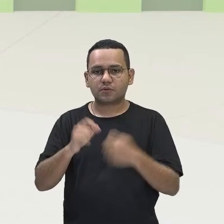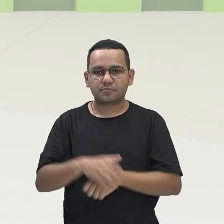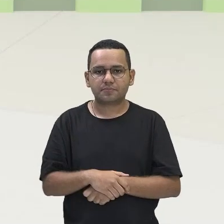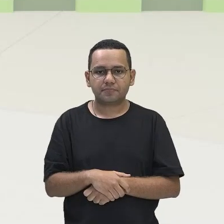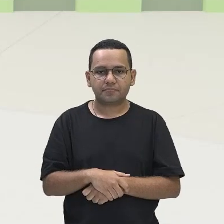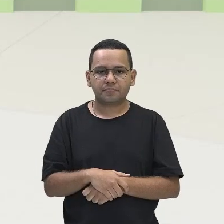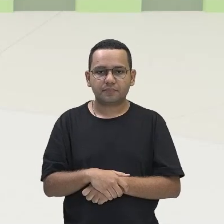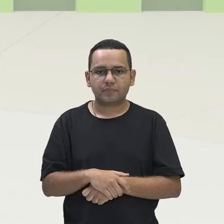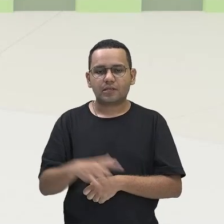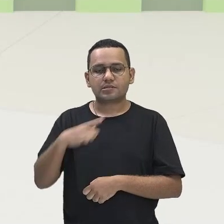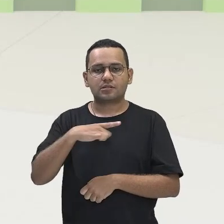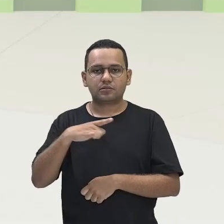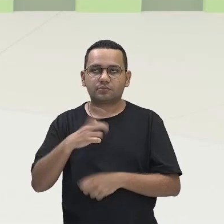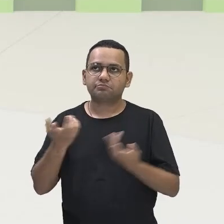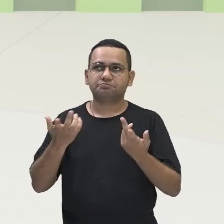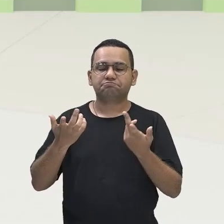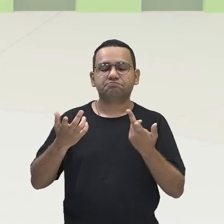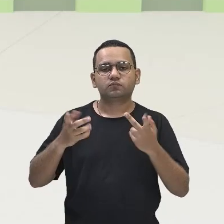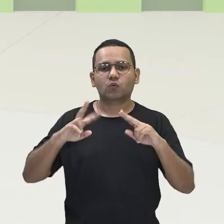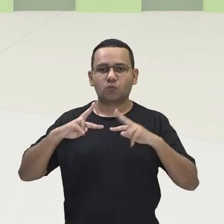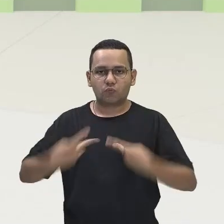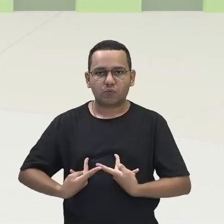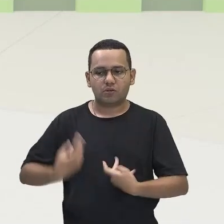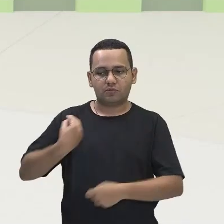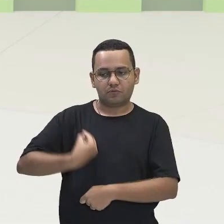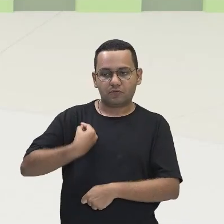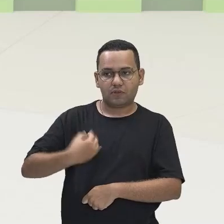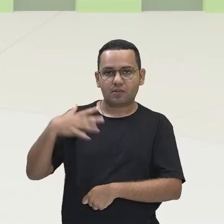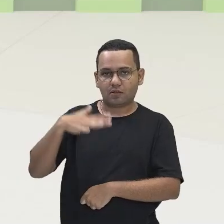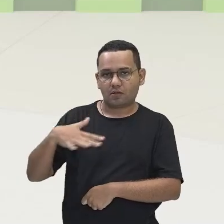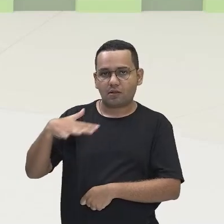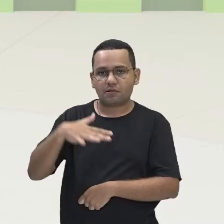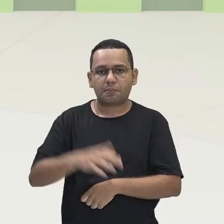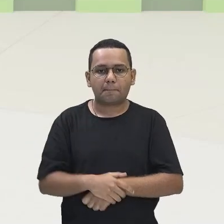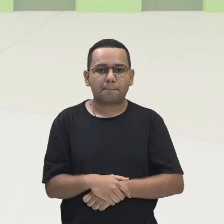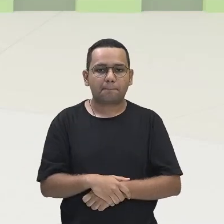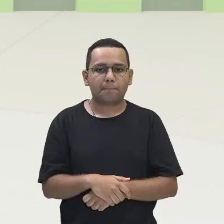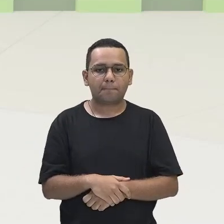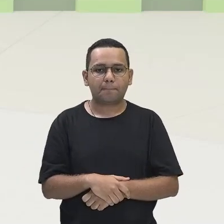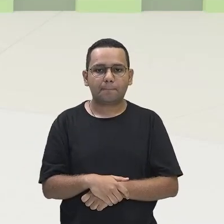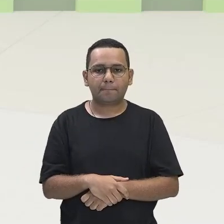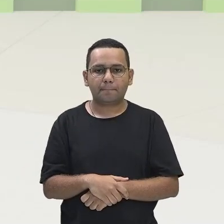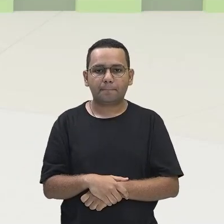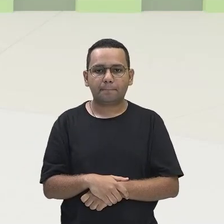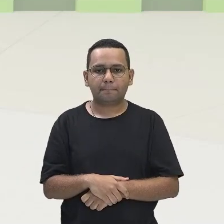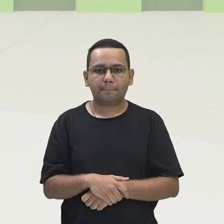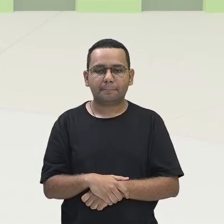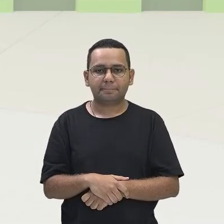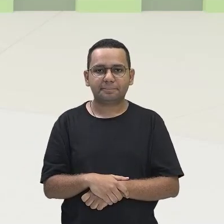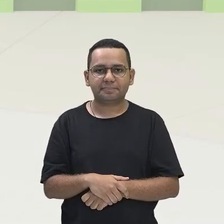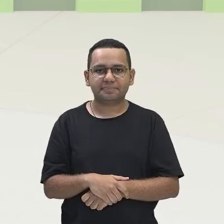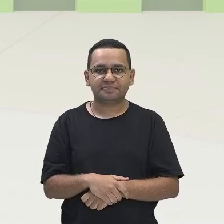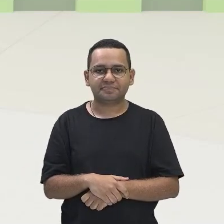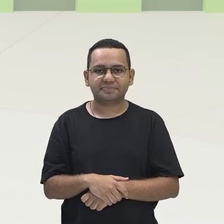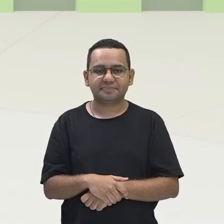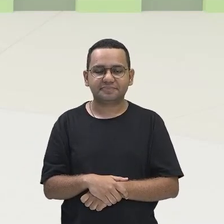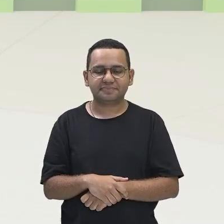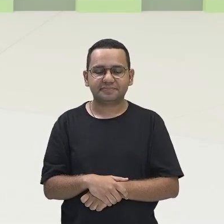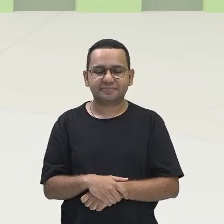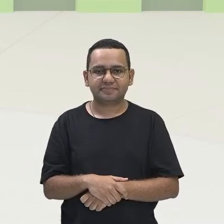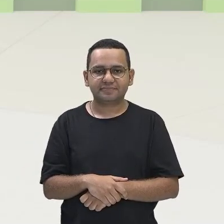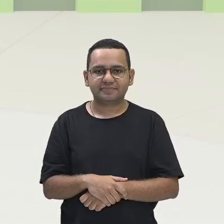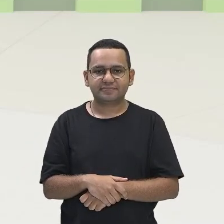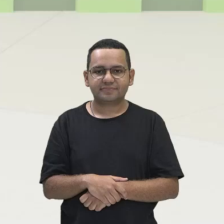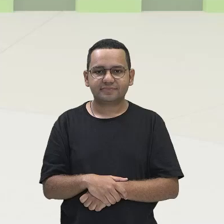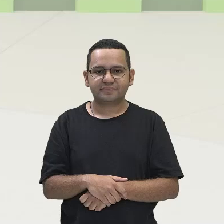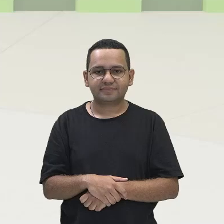né? Onde estão presentes esses seres vivos, incluindo a espécie humana, tá? E